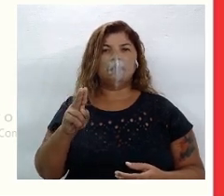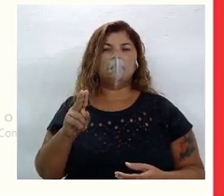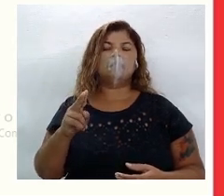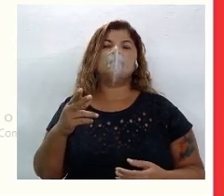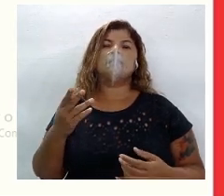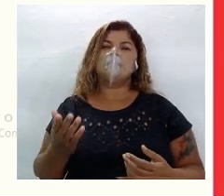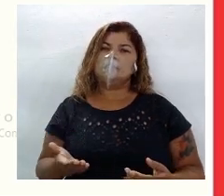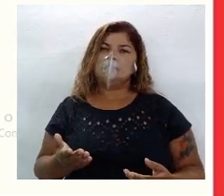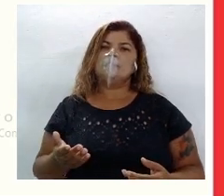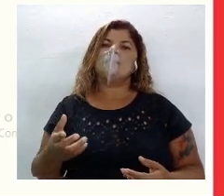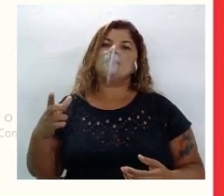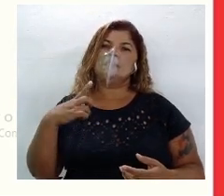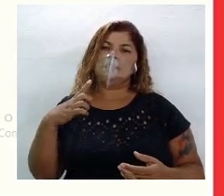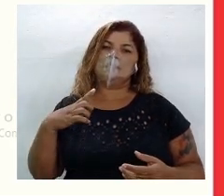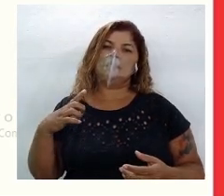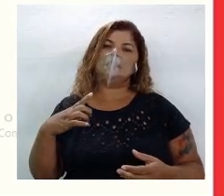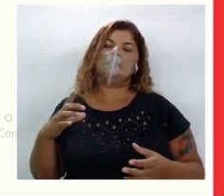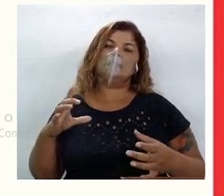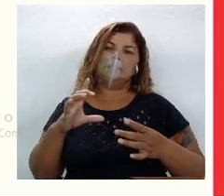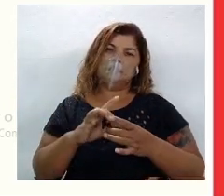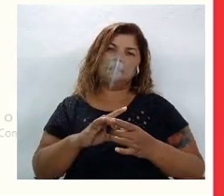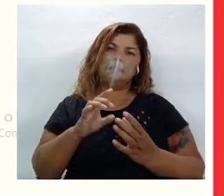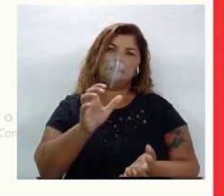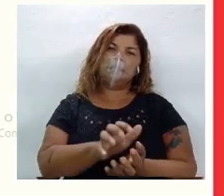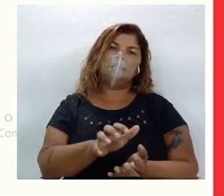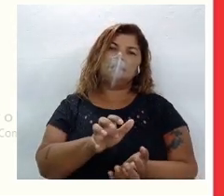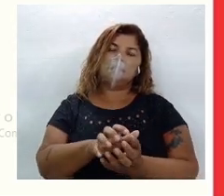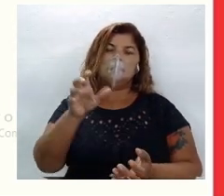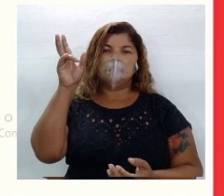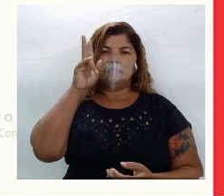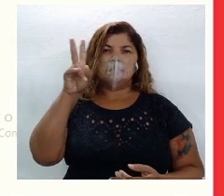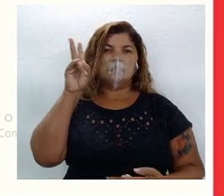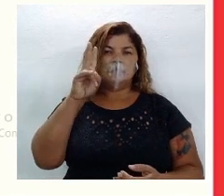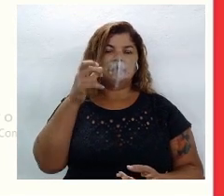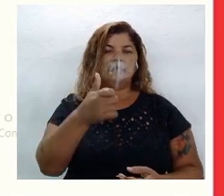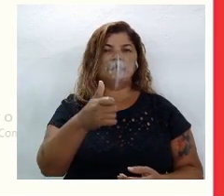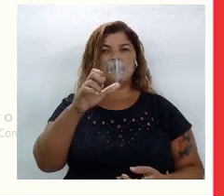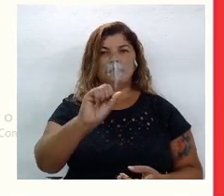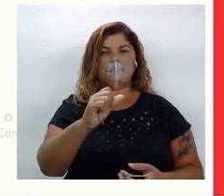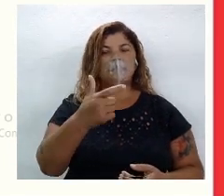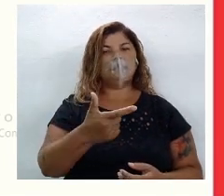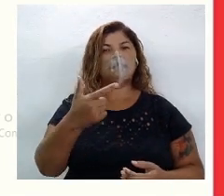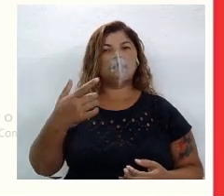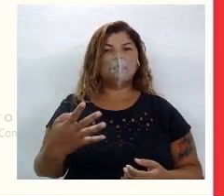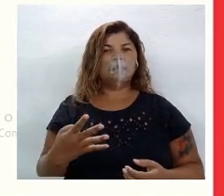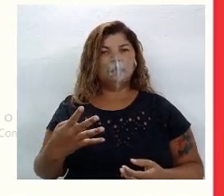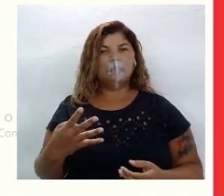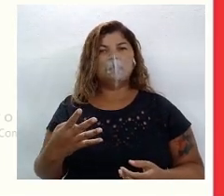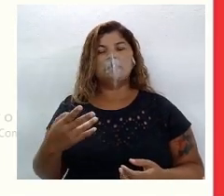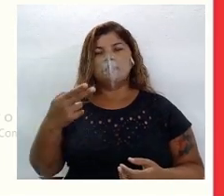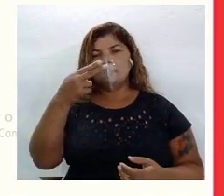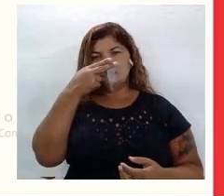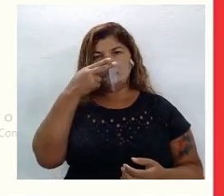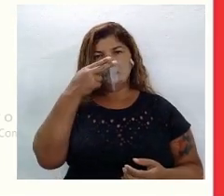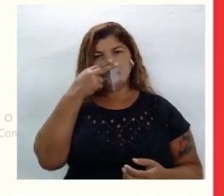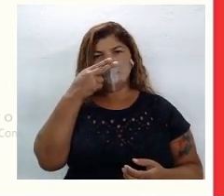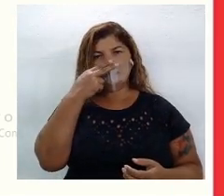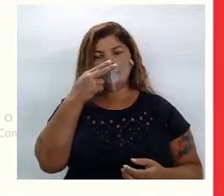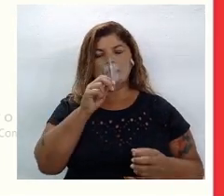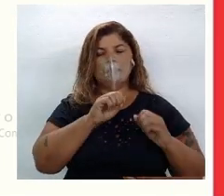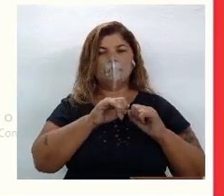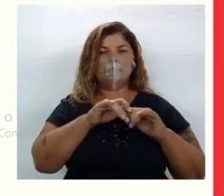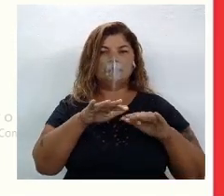que intimamente ligado à história pernambucana. Em 1824, o protestantismo